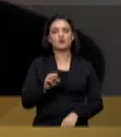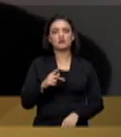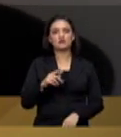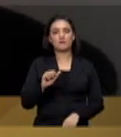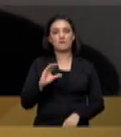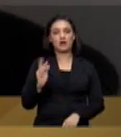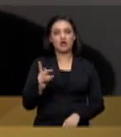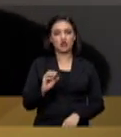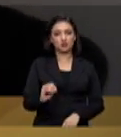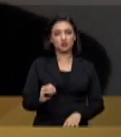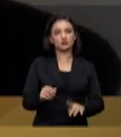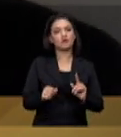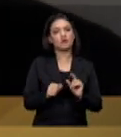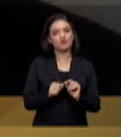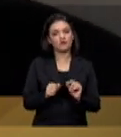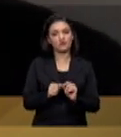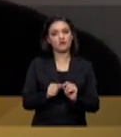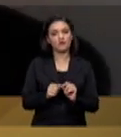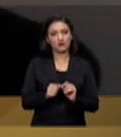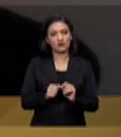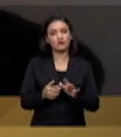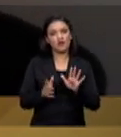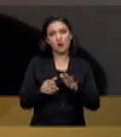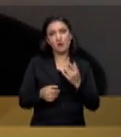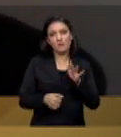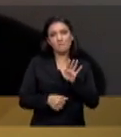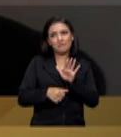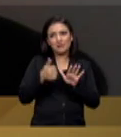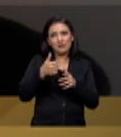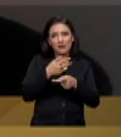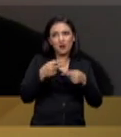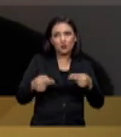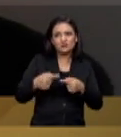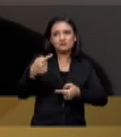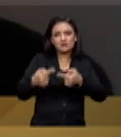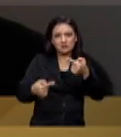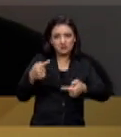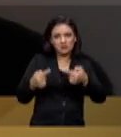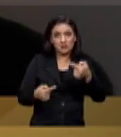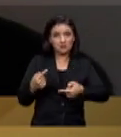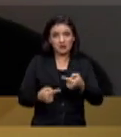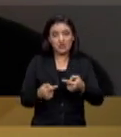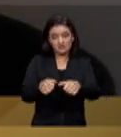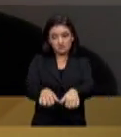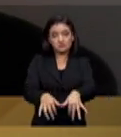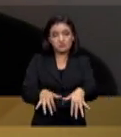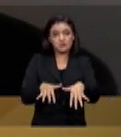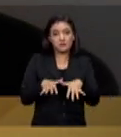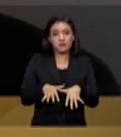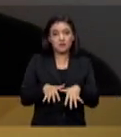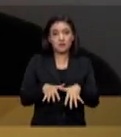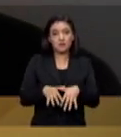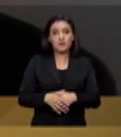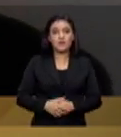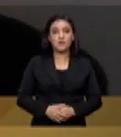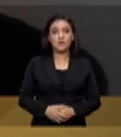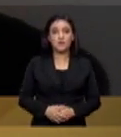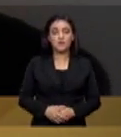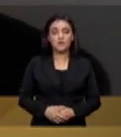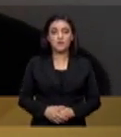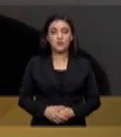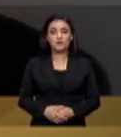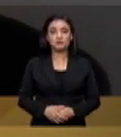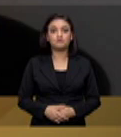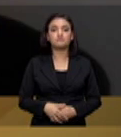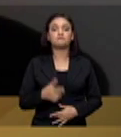agravado, e certamente é o primeiro ponto a ser deliberado por este colegiado, eu afetei